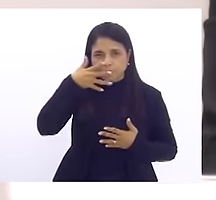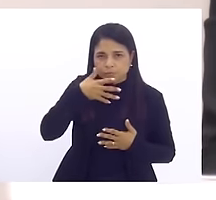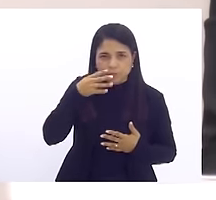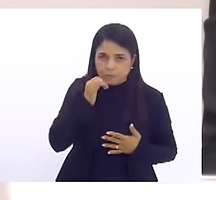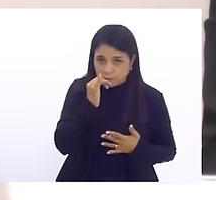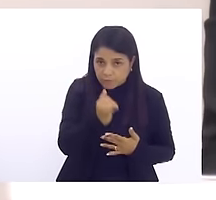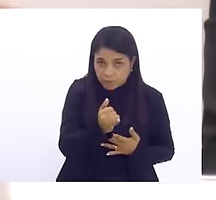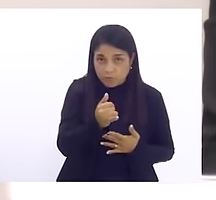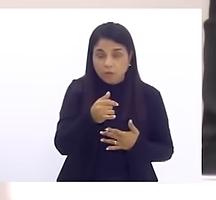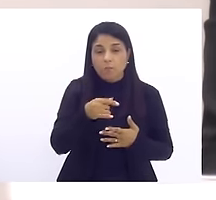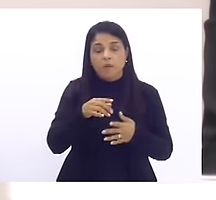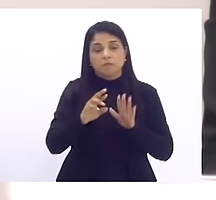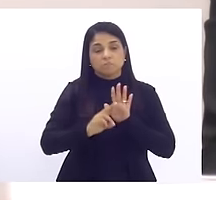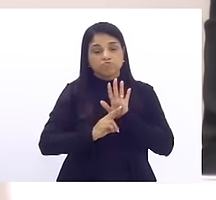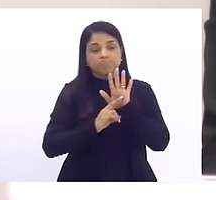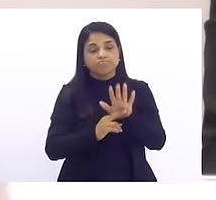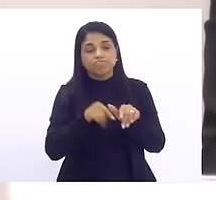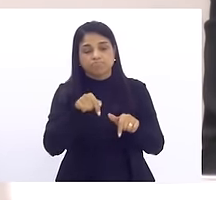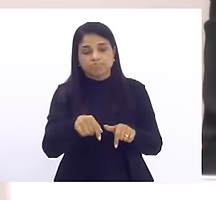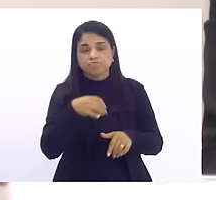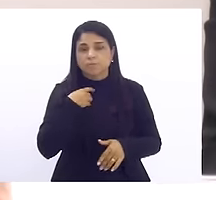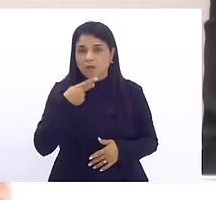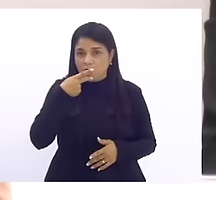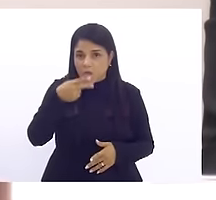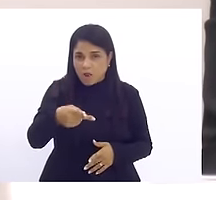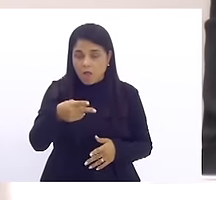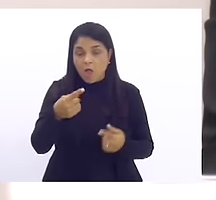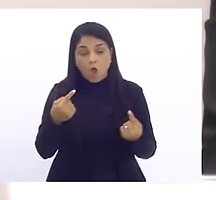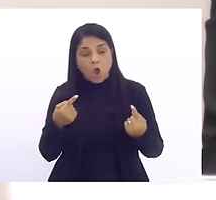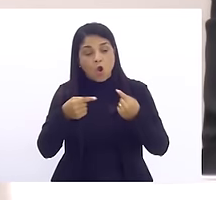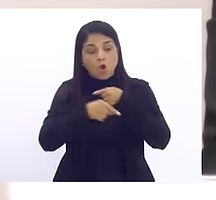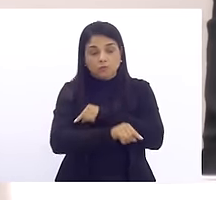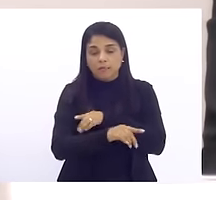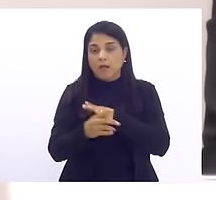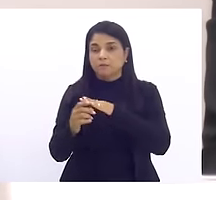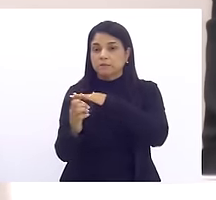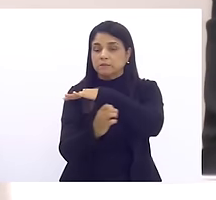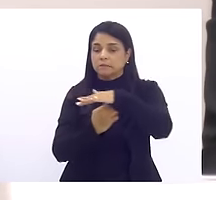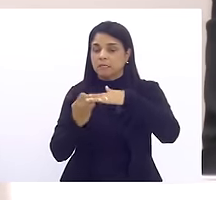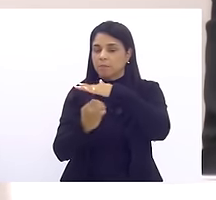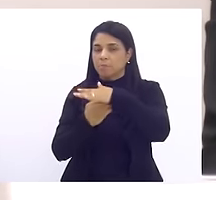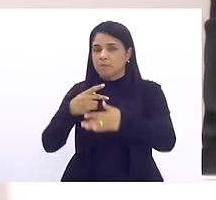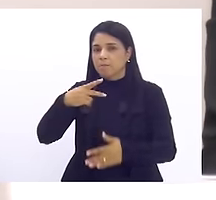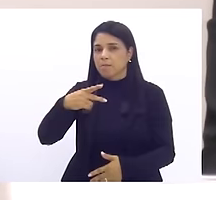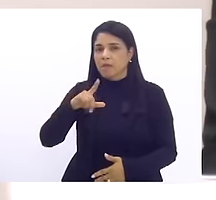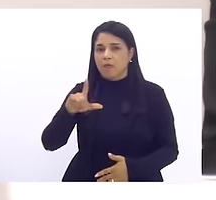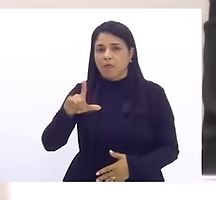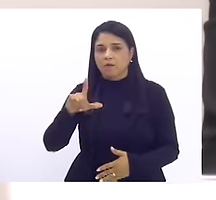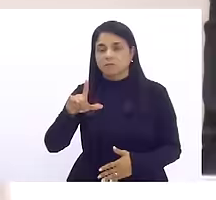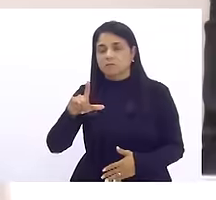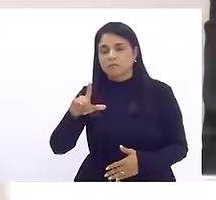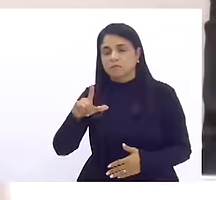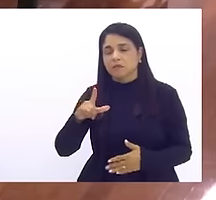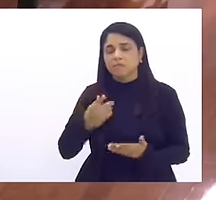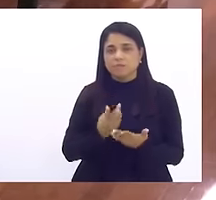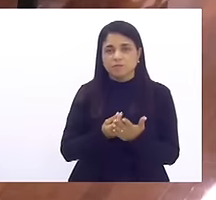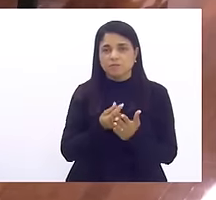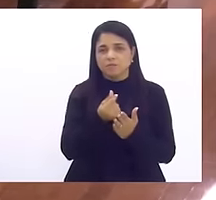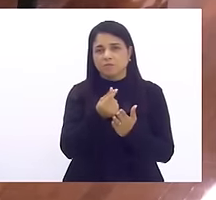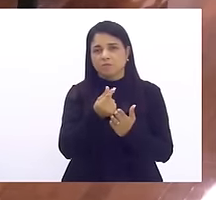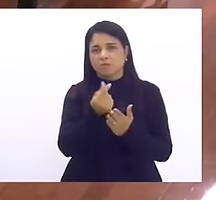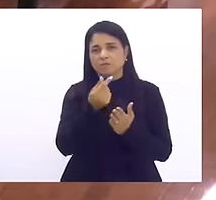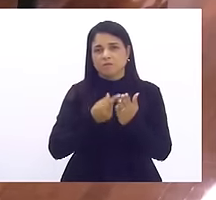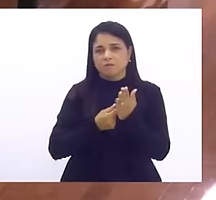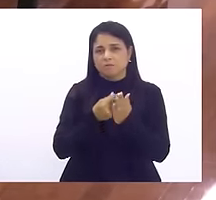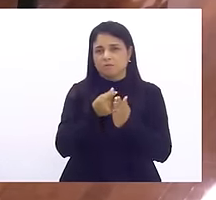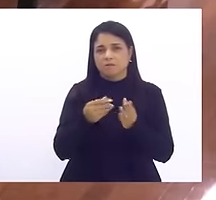a hombridade de vir aqui falar ao contrário da empresa da empresa se enriquecendo em cima do teto em cima